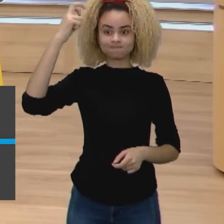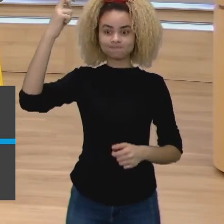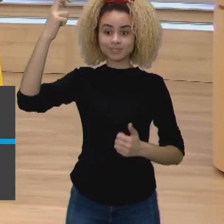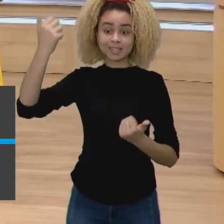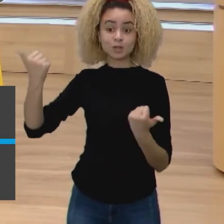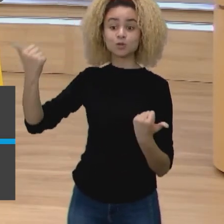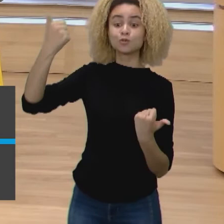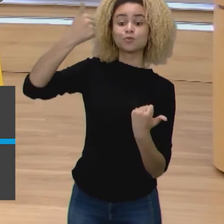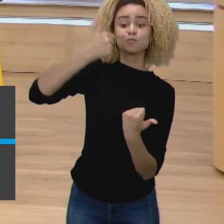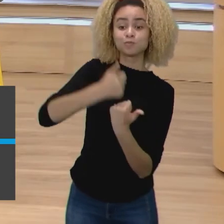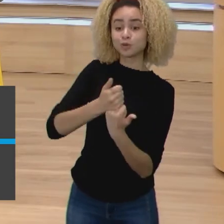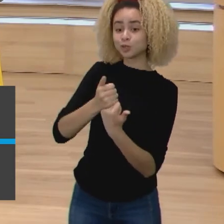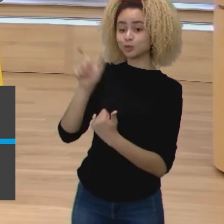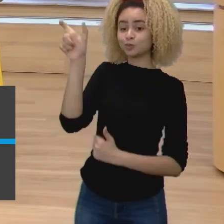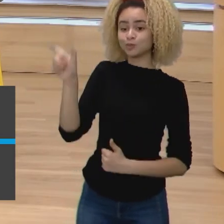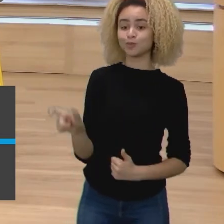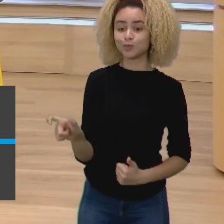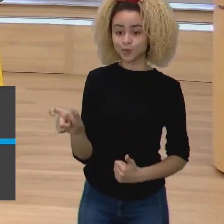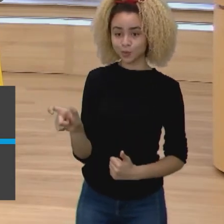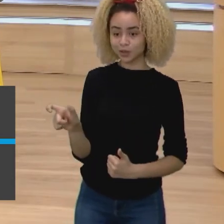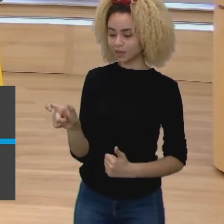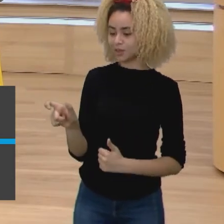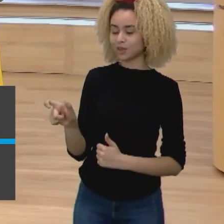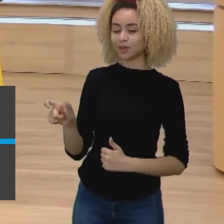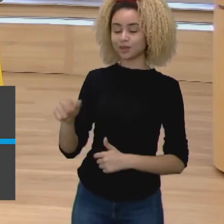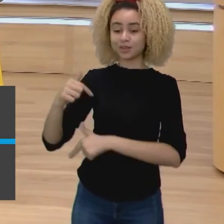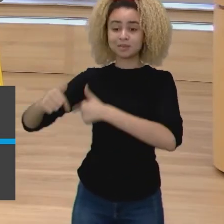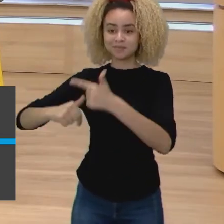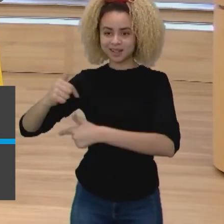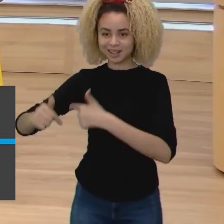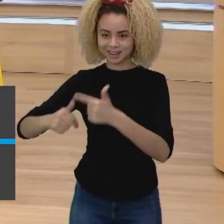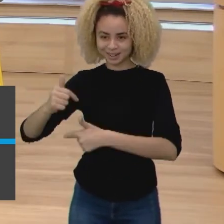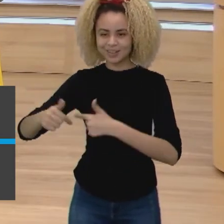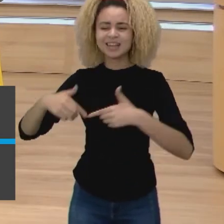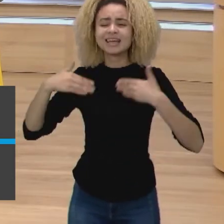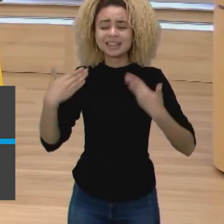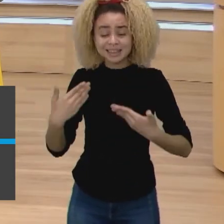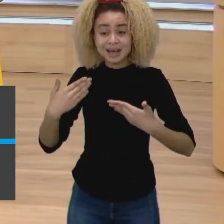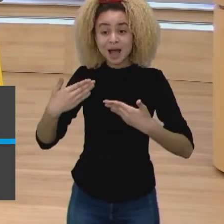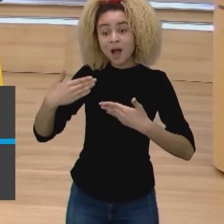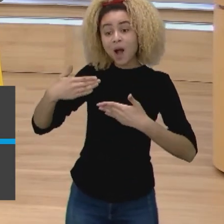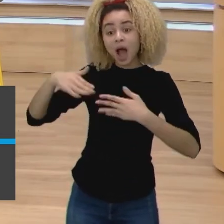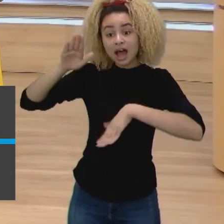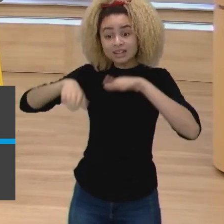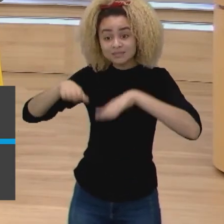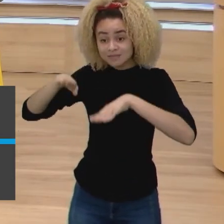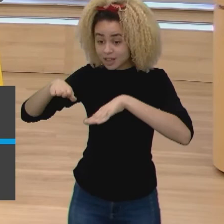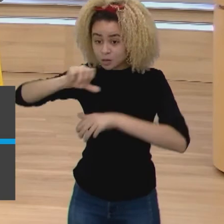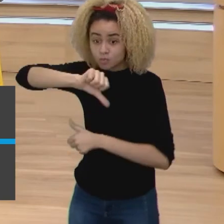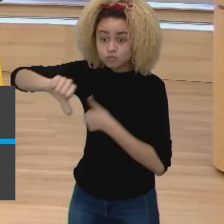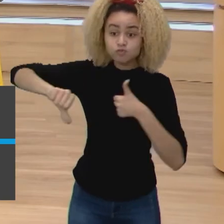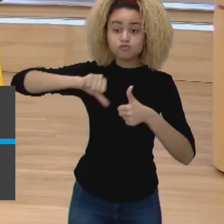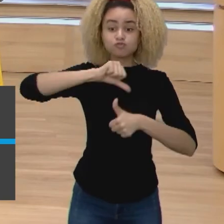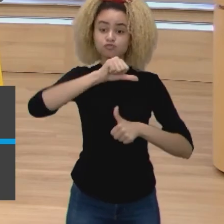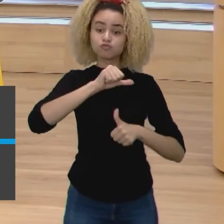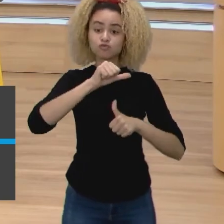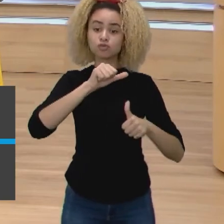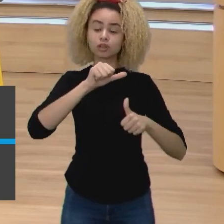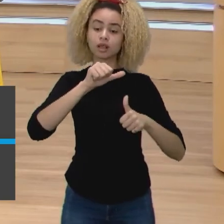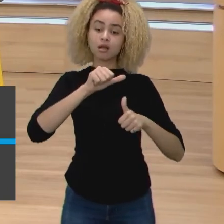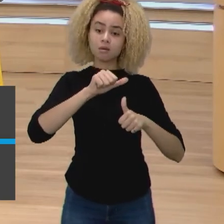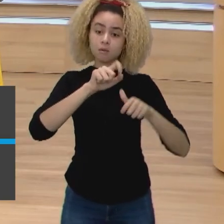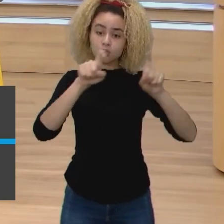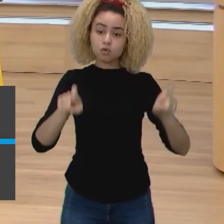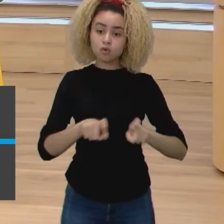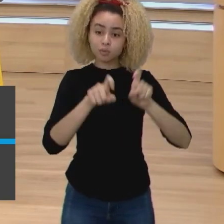inteligência do trabalhador. Então, todos esses trabalhos eles acabam sendo informatizados e com essa informatização,